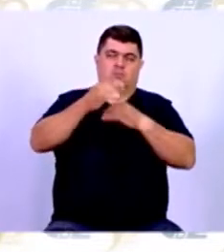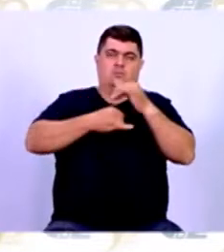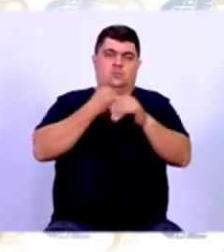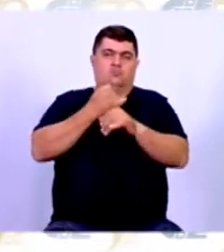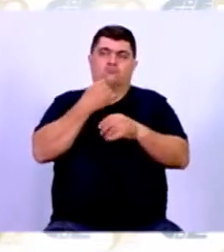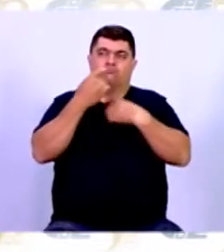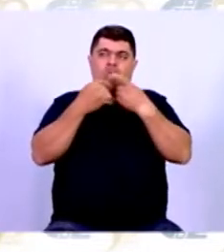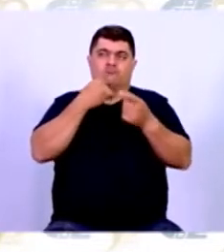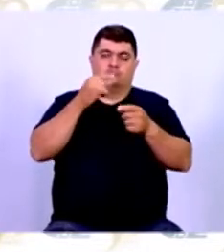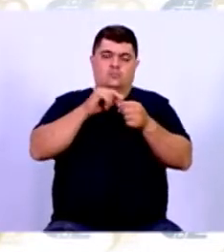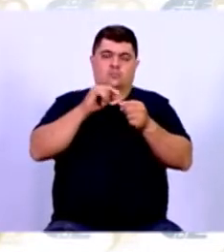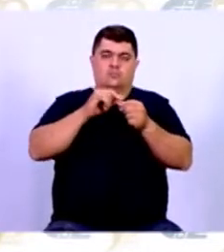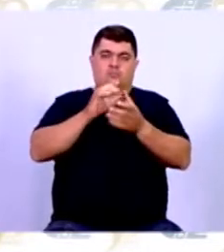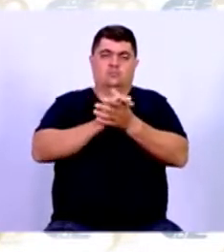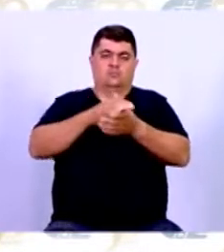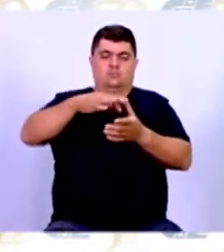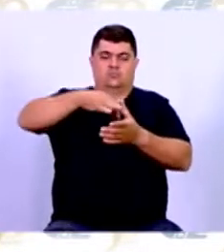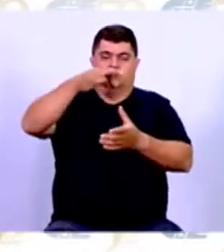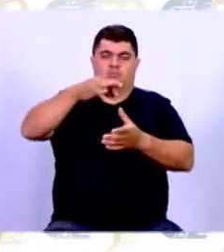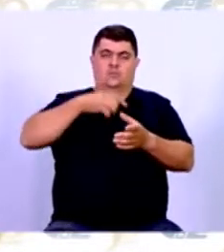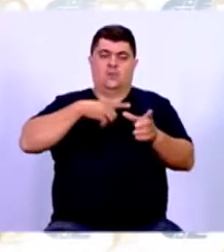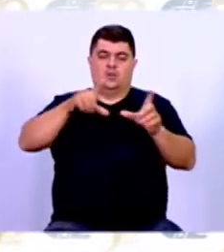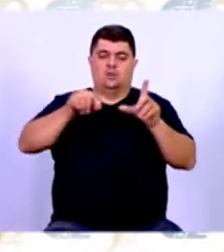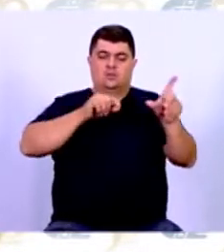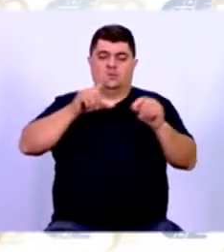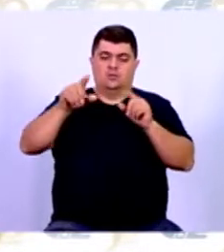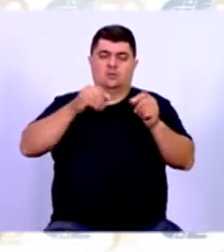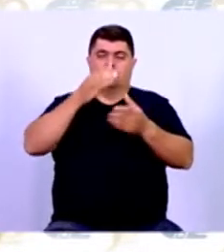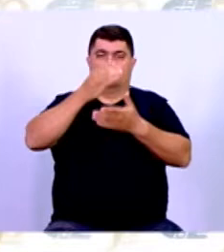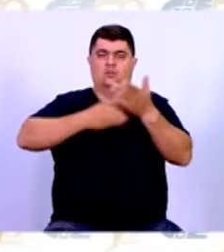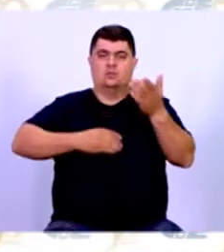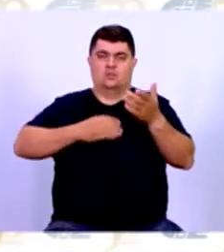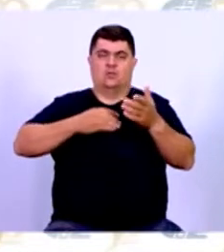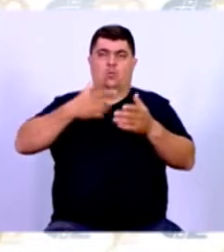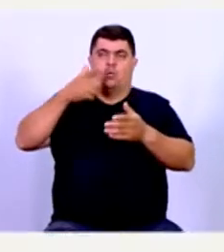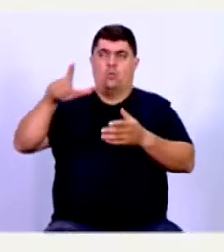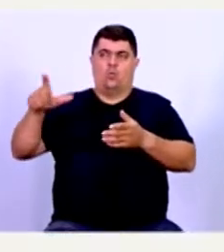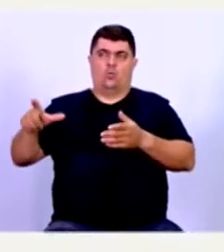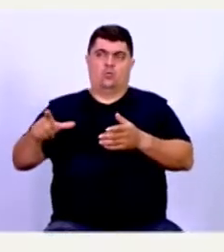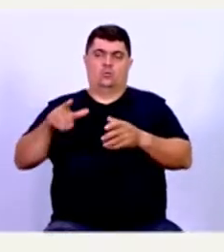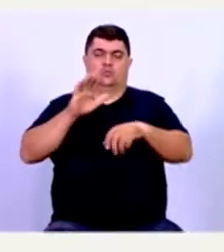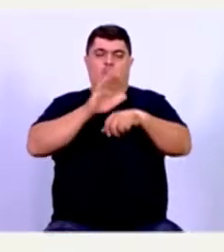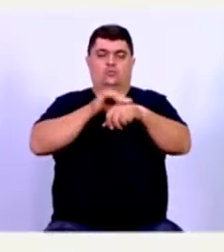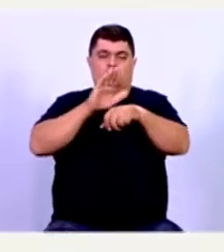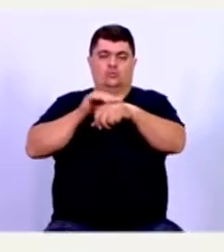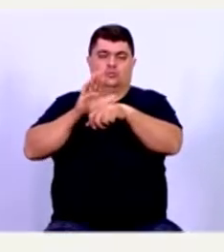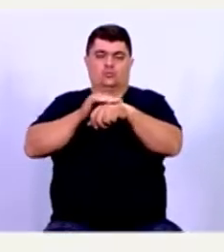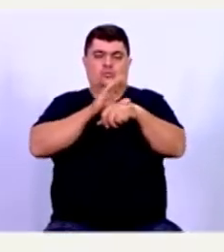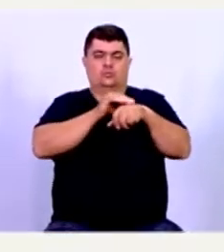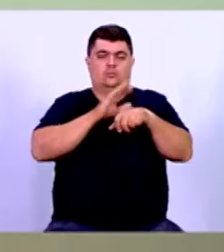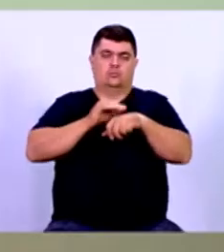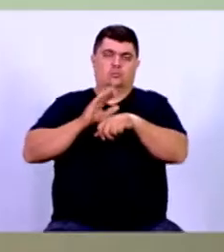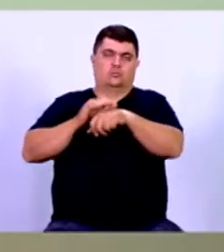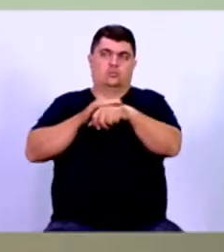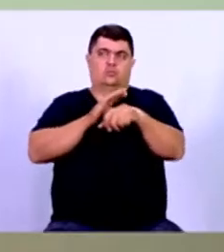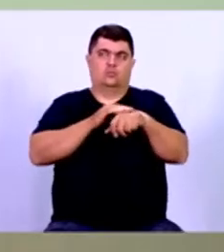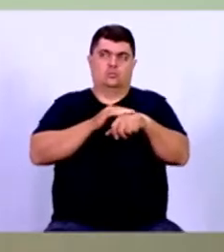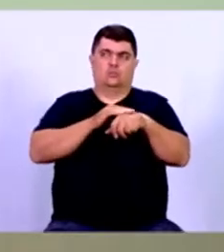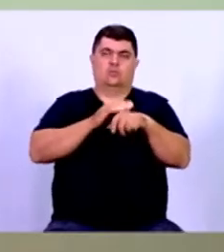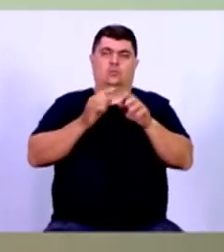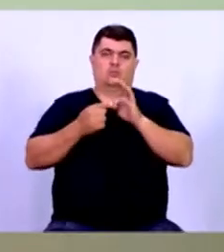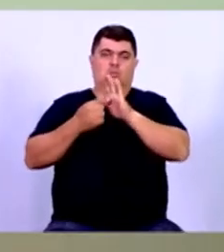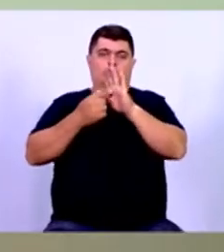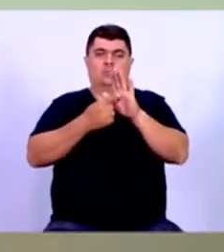o processo seletivo, nós escolhemos alguns currículos a mais. Chamamos esses alunos, mostramos